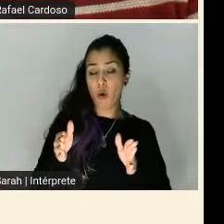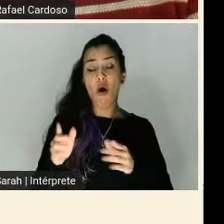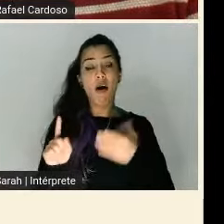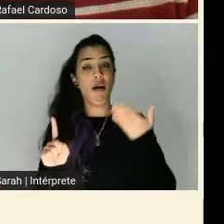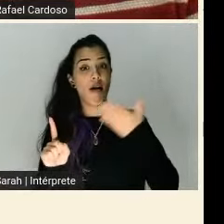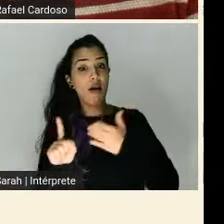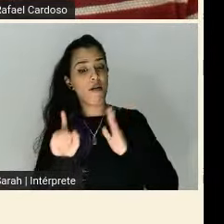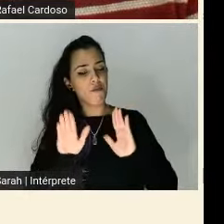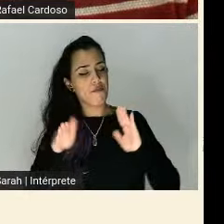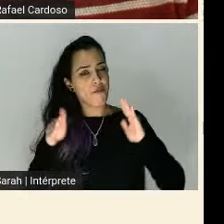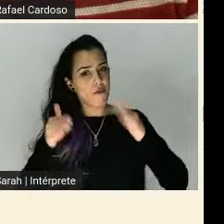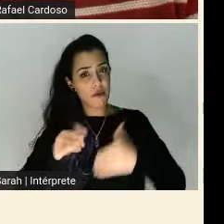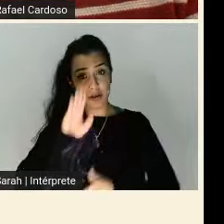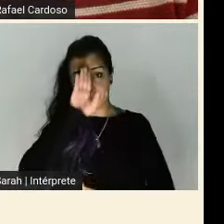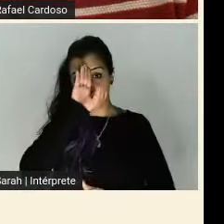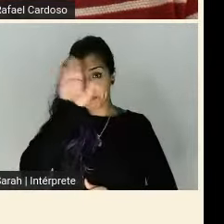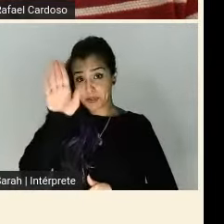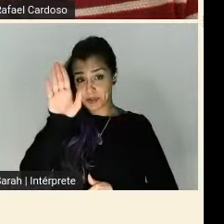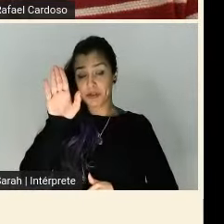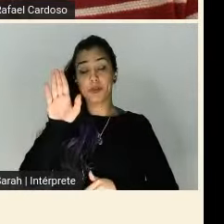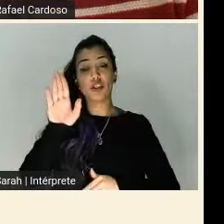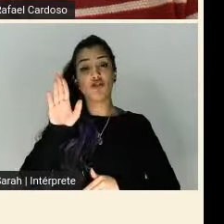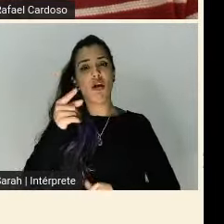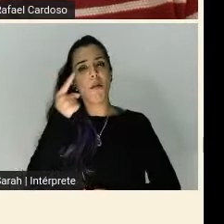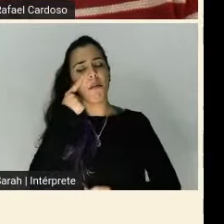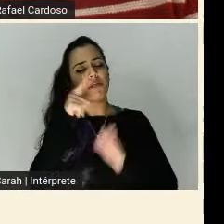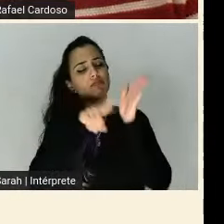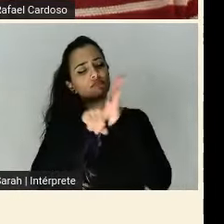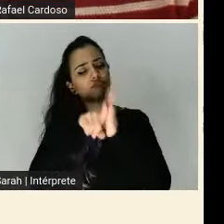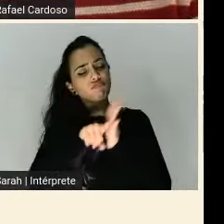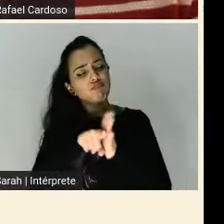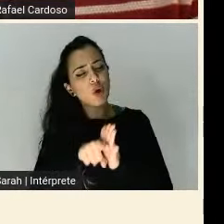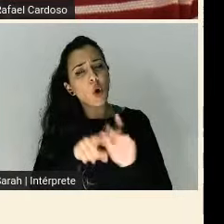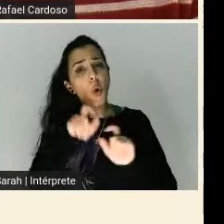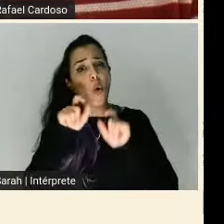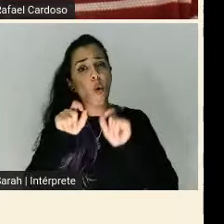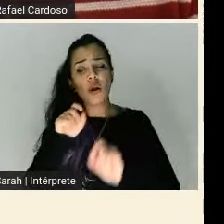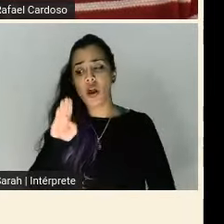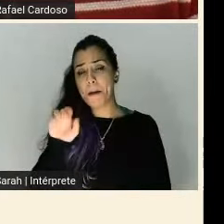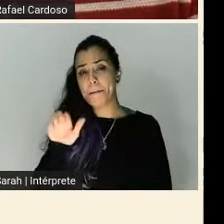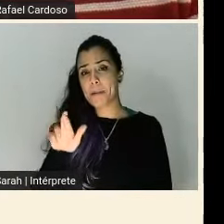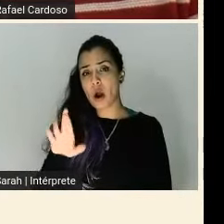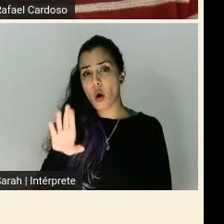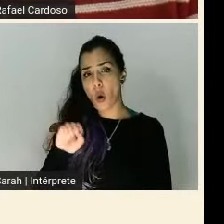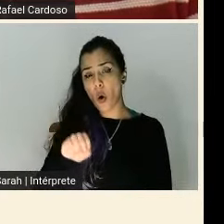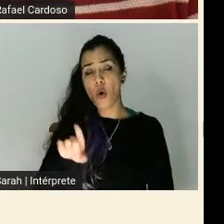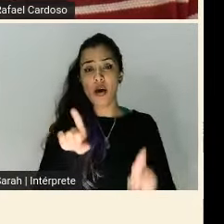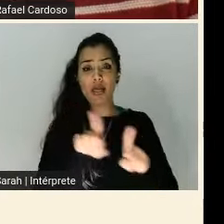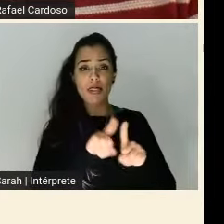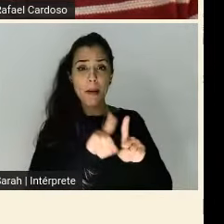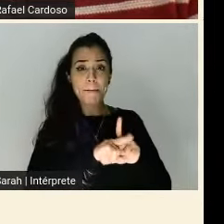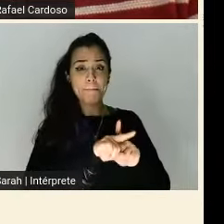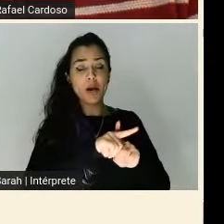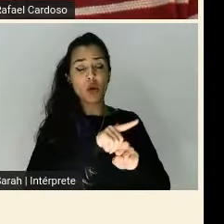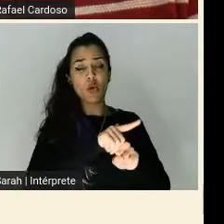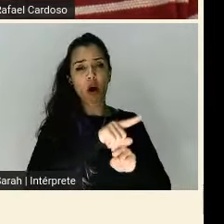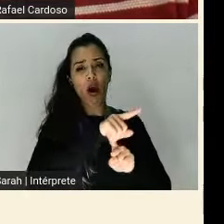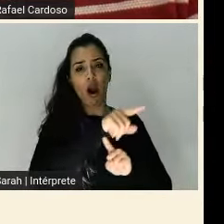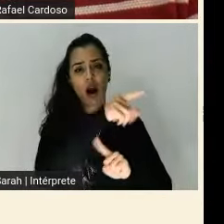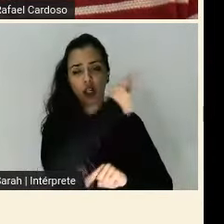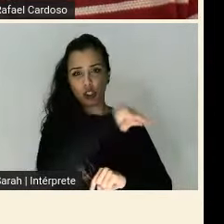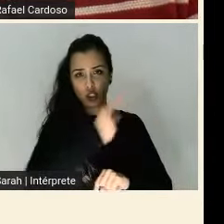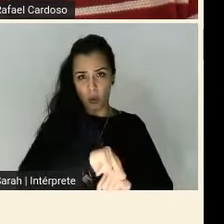atenção a explorar as relações entre o barroco e o candomblé. Ao lado de outros pensadores